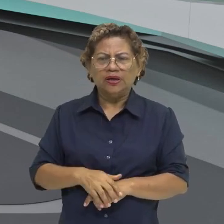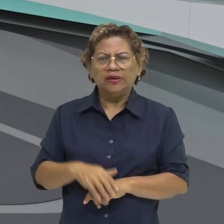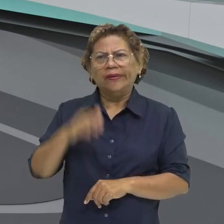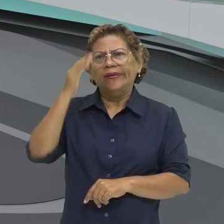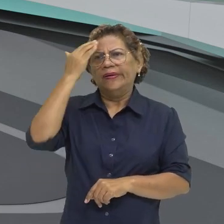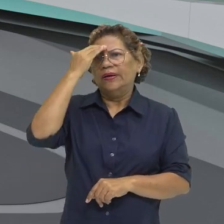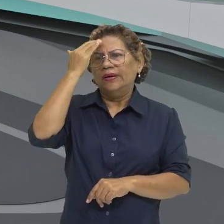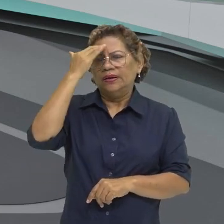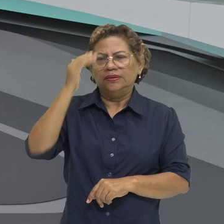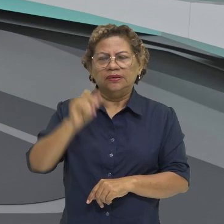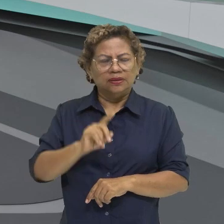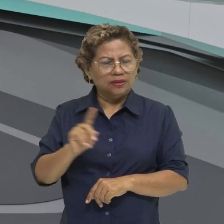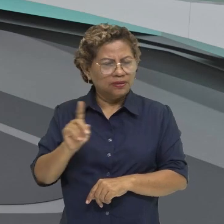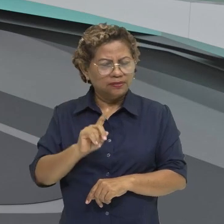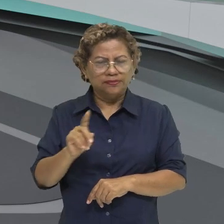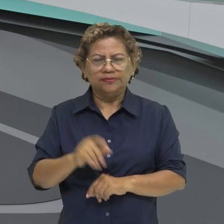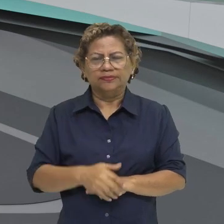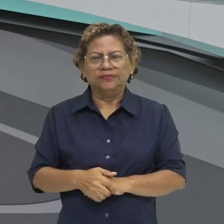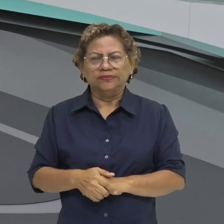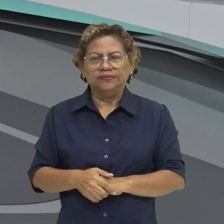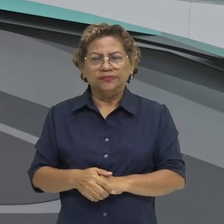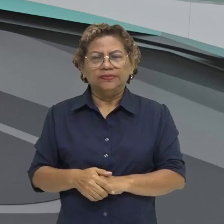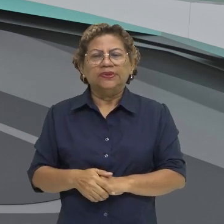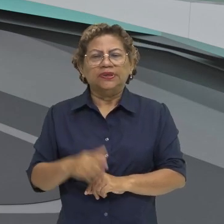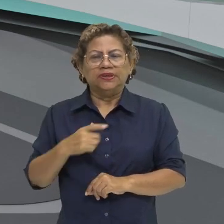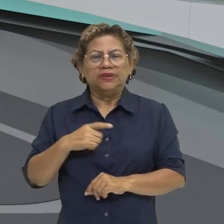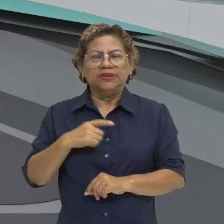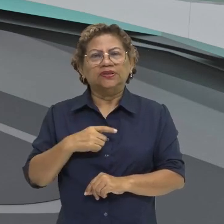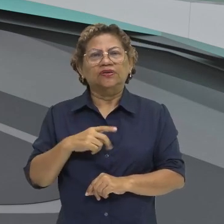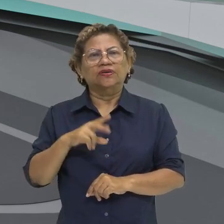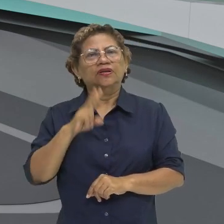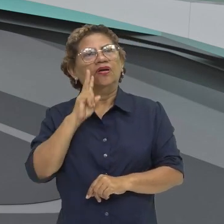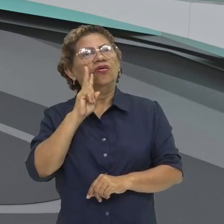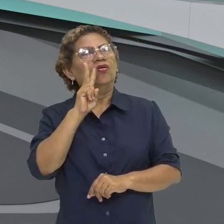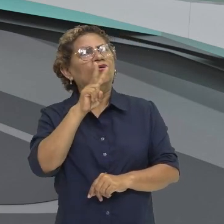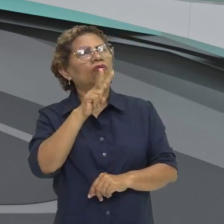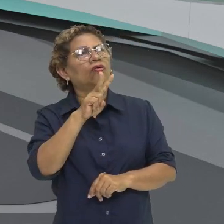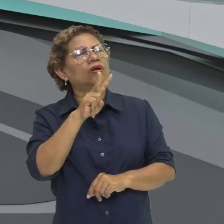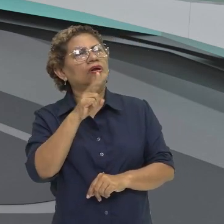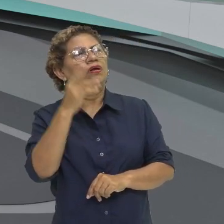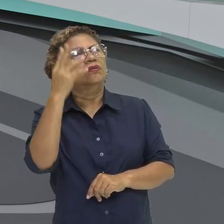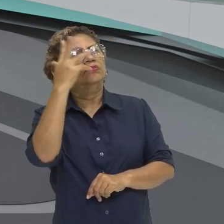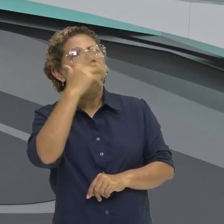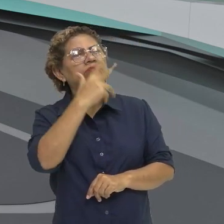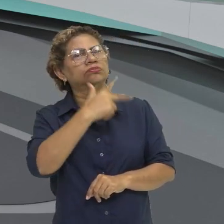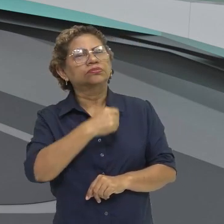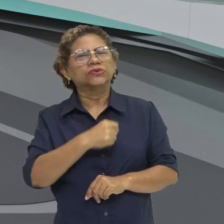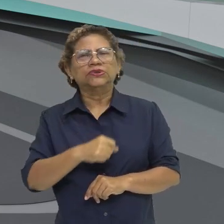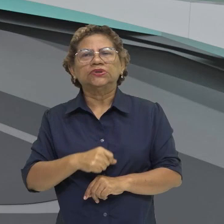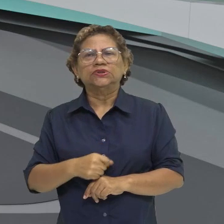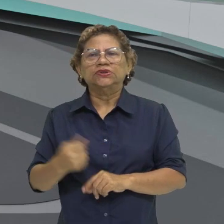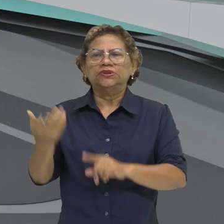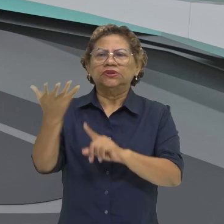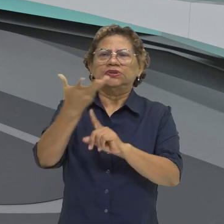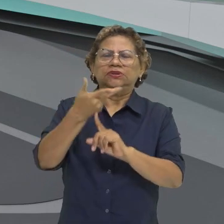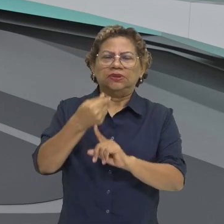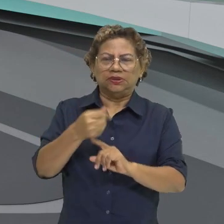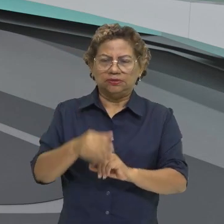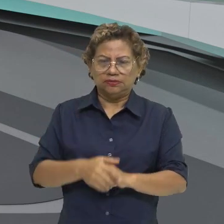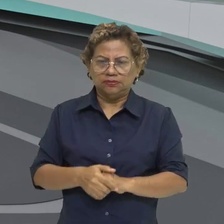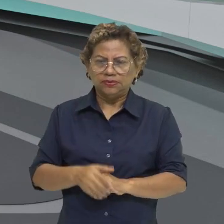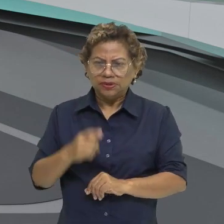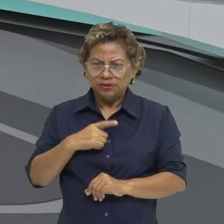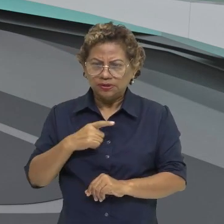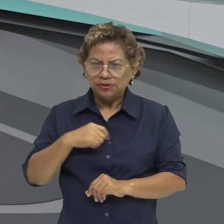entretenimento. Ela só tinha essa função da contemplação, do belo, do artístico. Tem